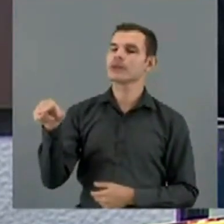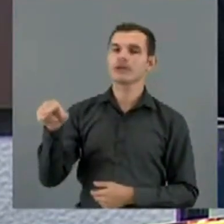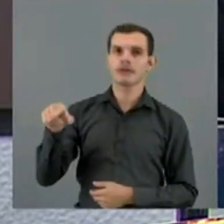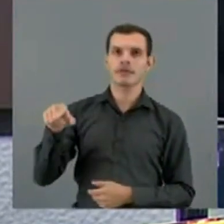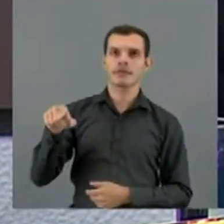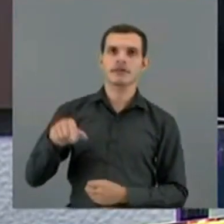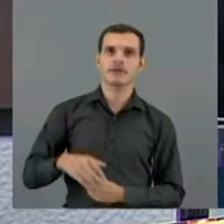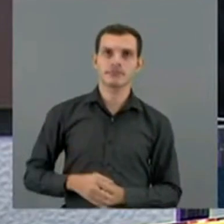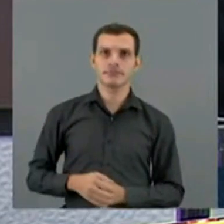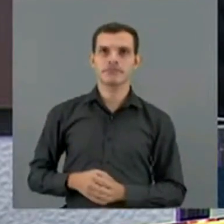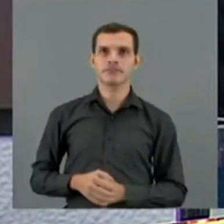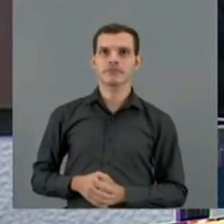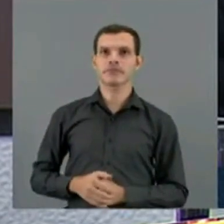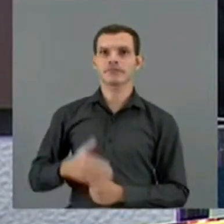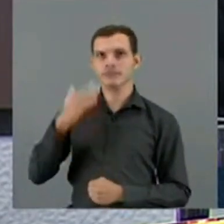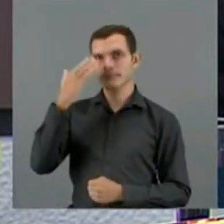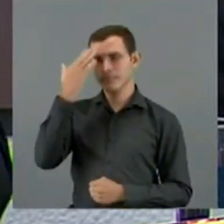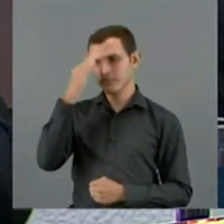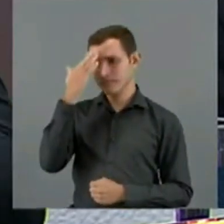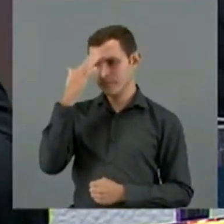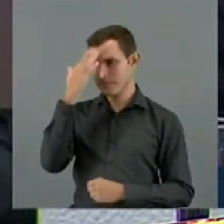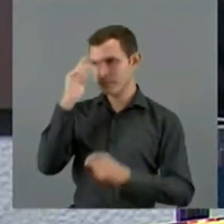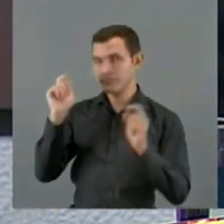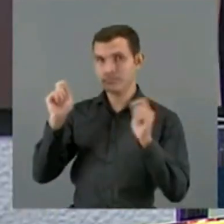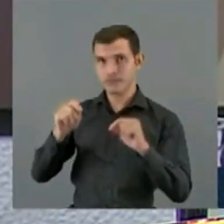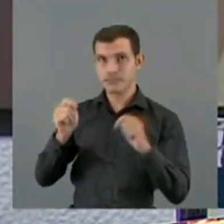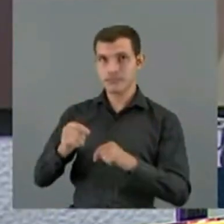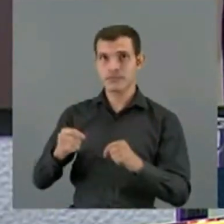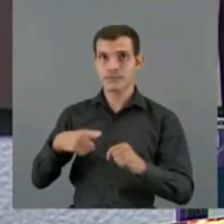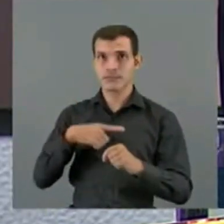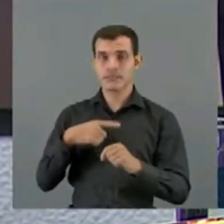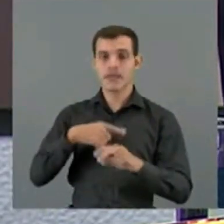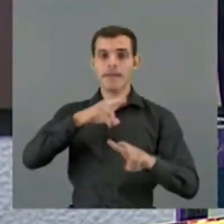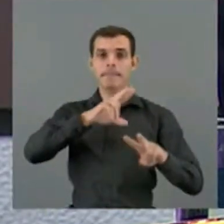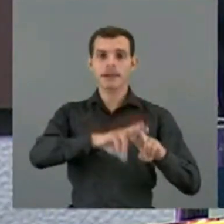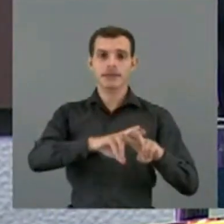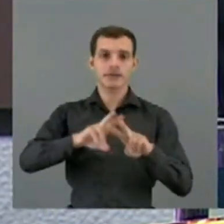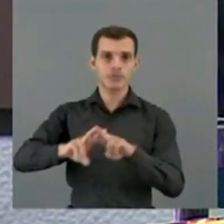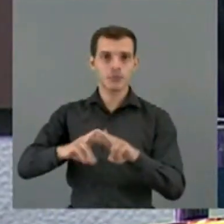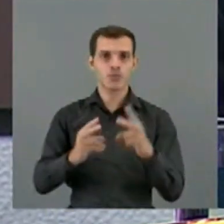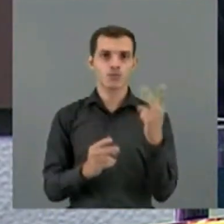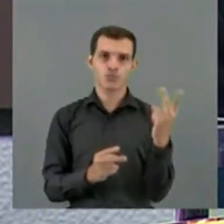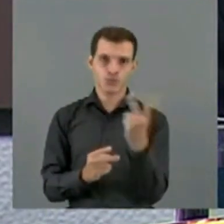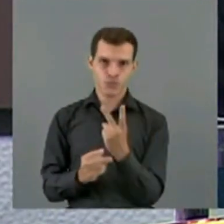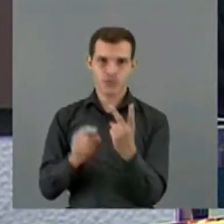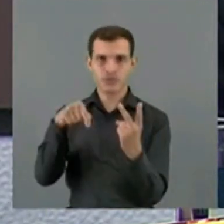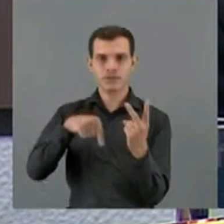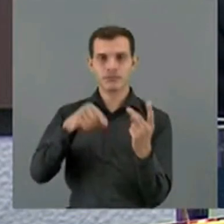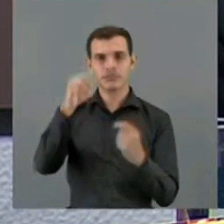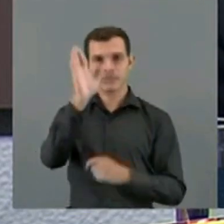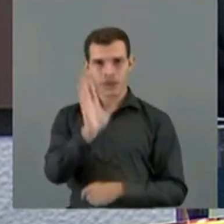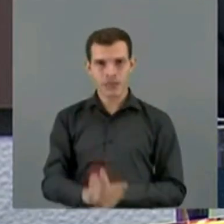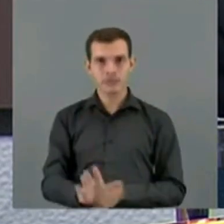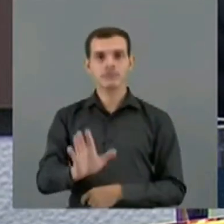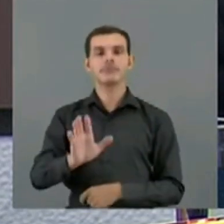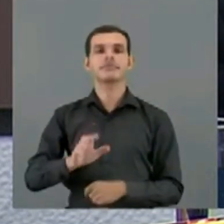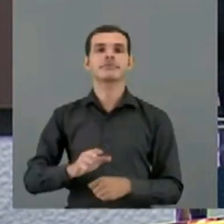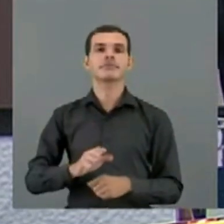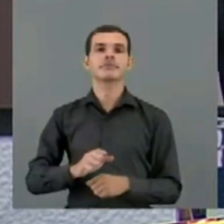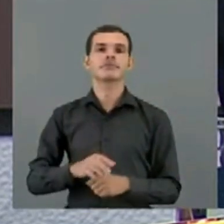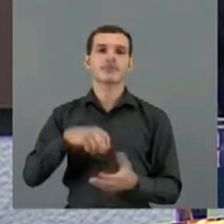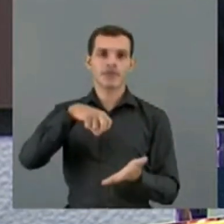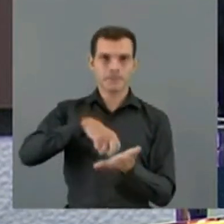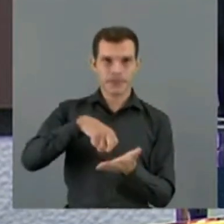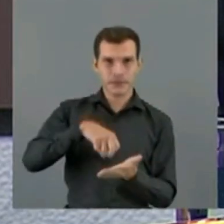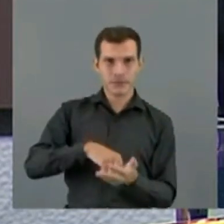Contarado, que já deu a entender, nós temos duas espécies de prisão no Brasil. Na esfera penal. Nós temos a prisão pena